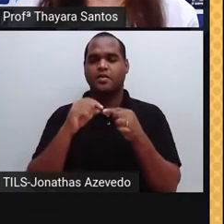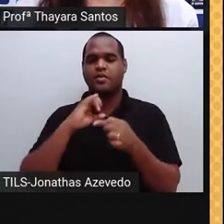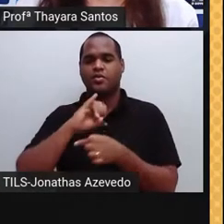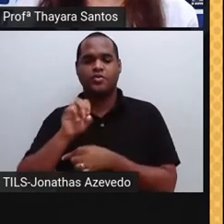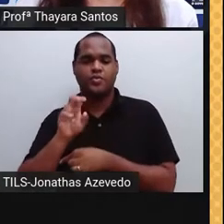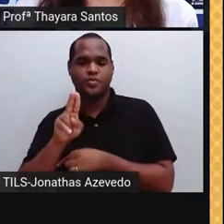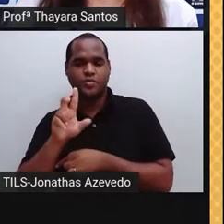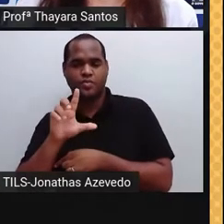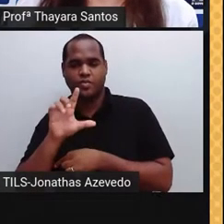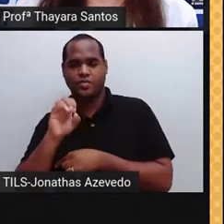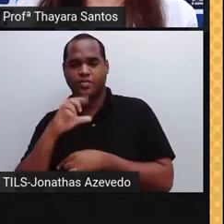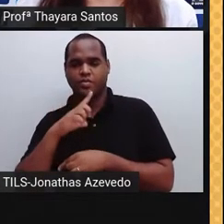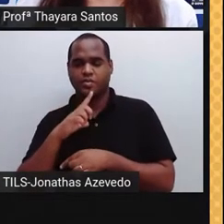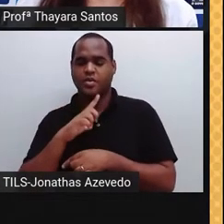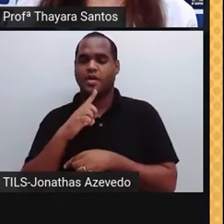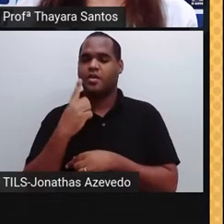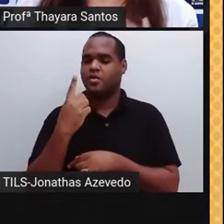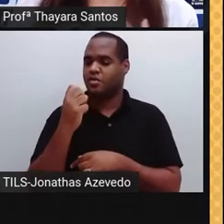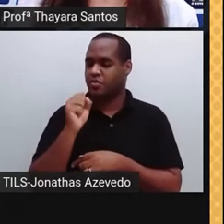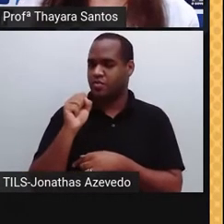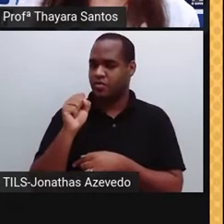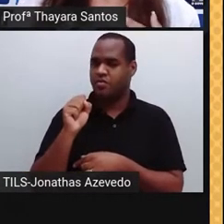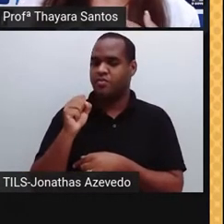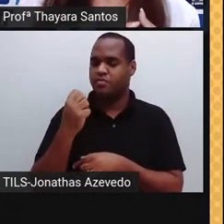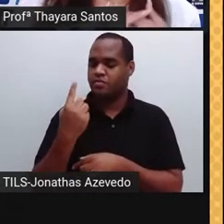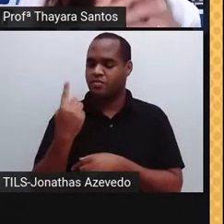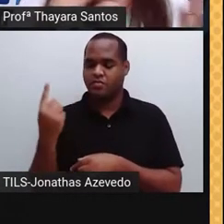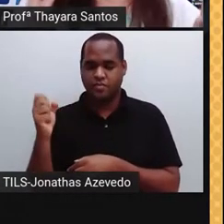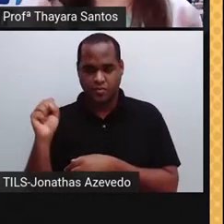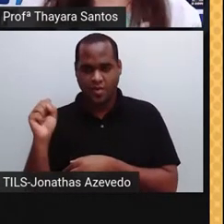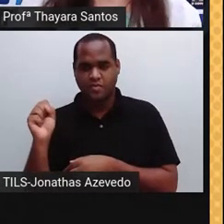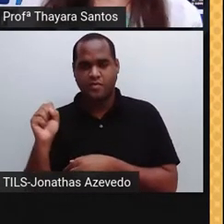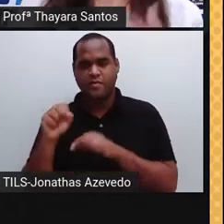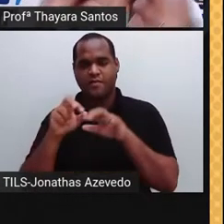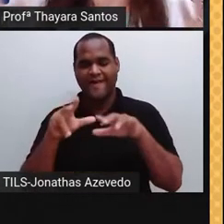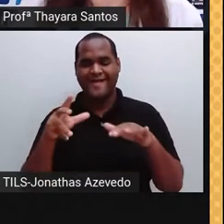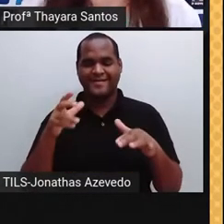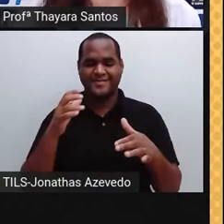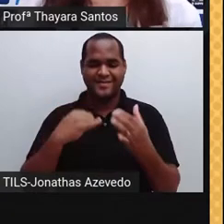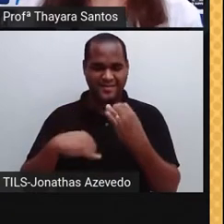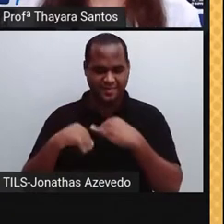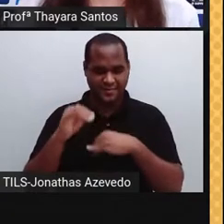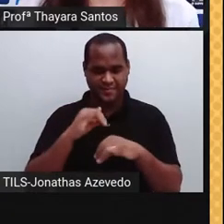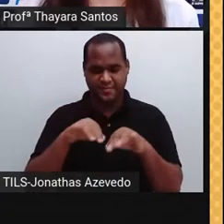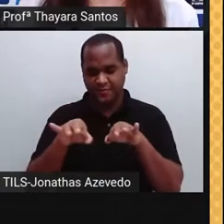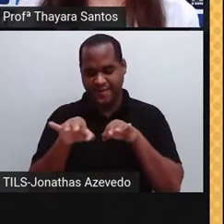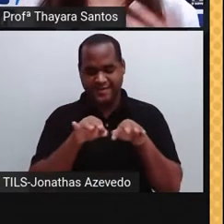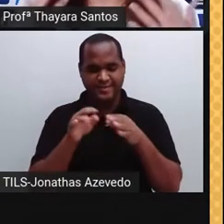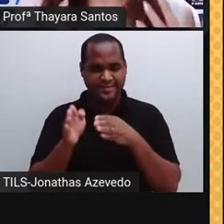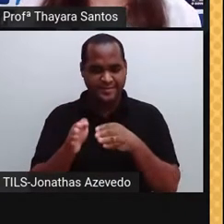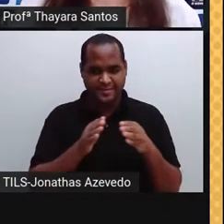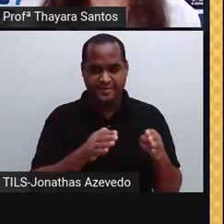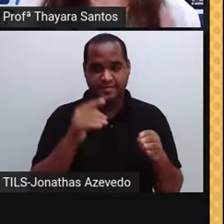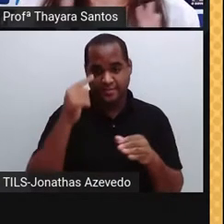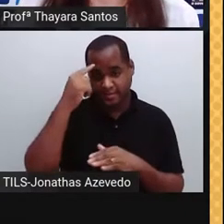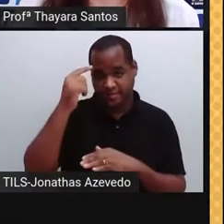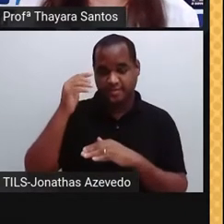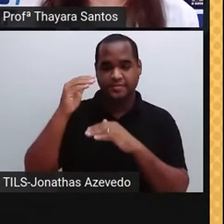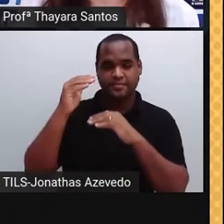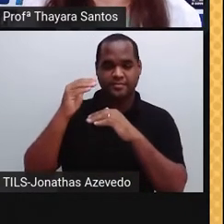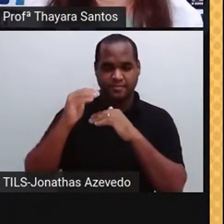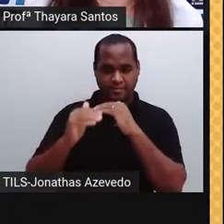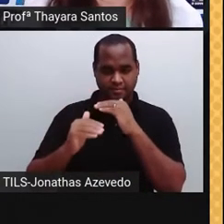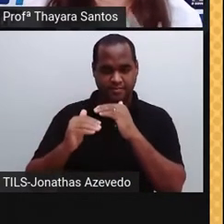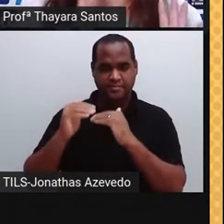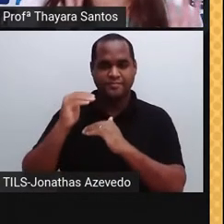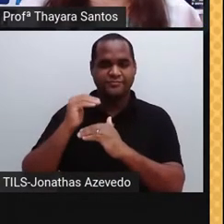apresenta 118 elementos químicos que vão estar dispostos, né, organizados em ordem crescente com relação ao